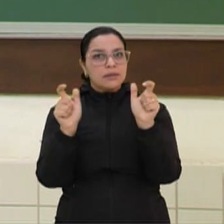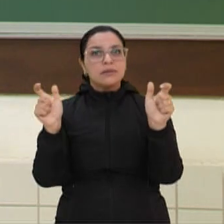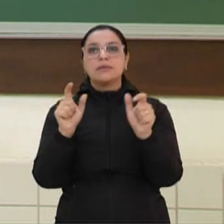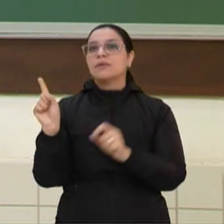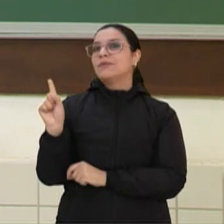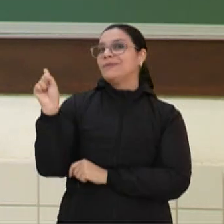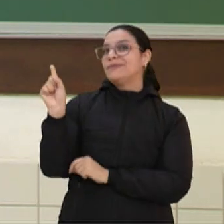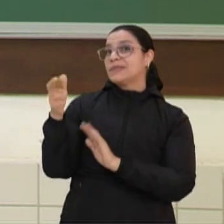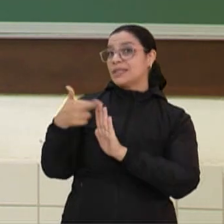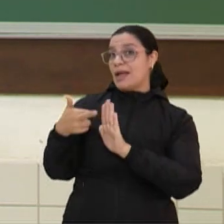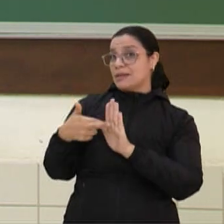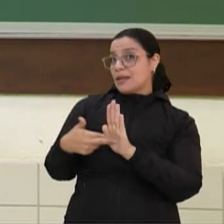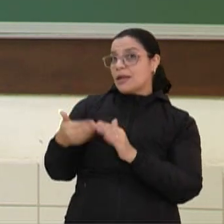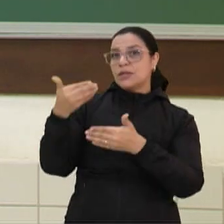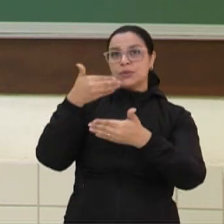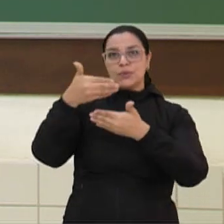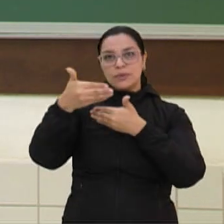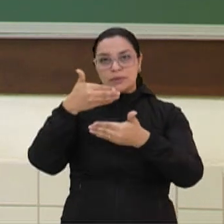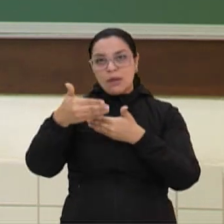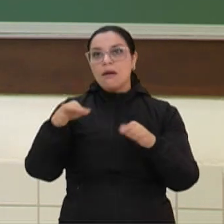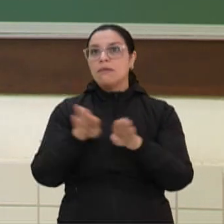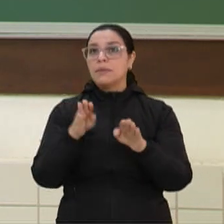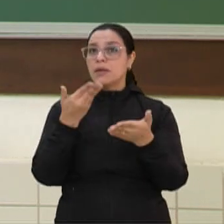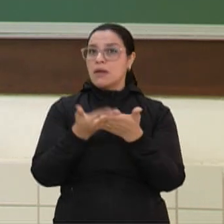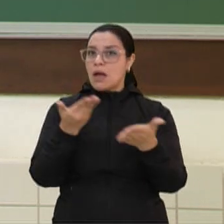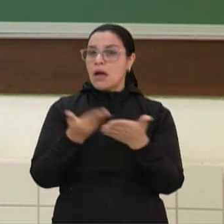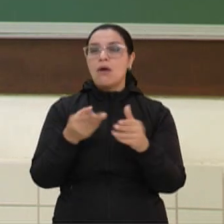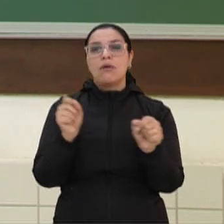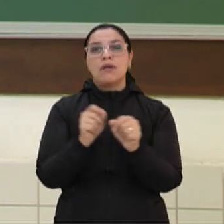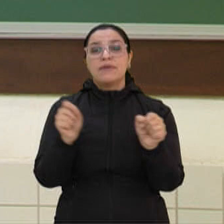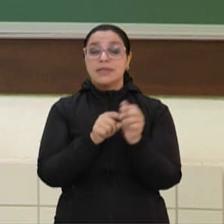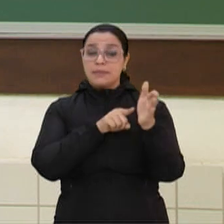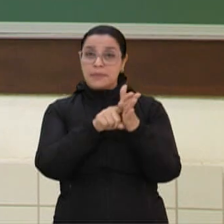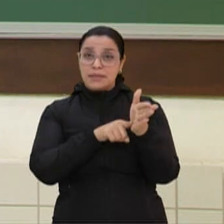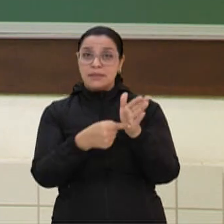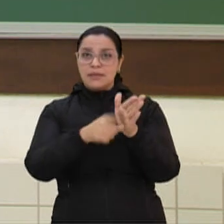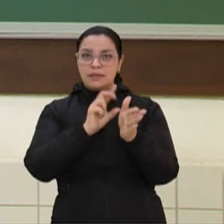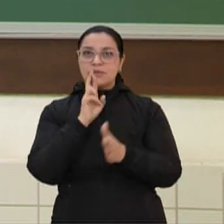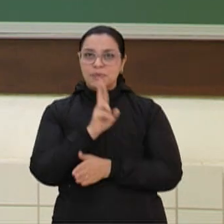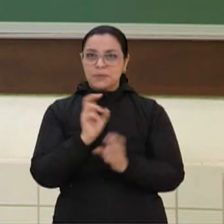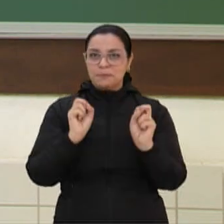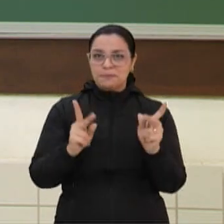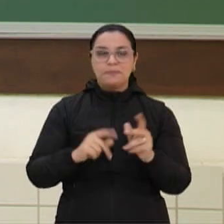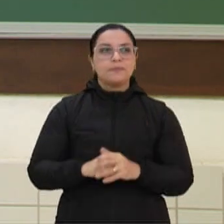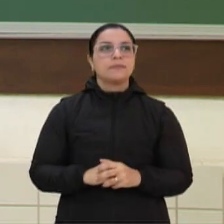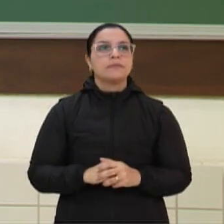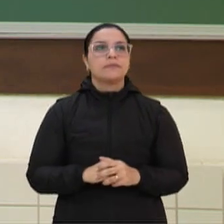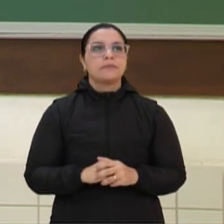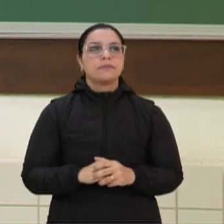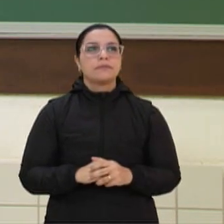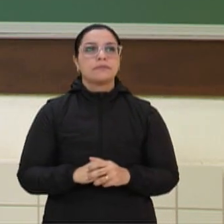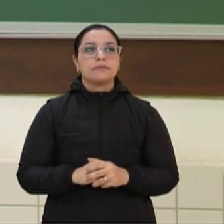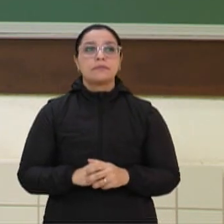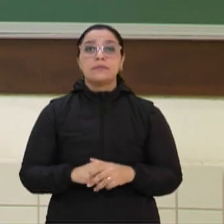também aos slides, à aula, sempre fazer essa pesquisa, ok?